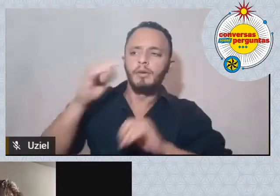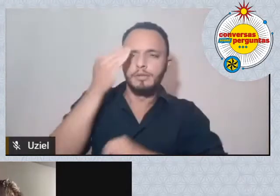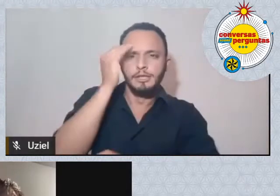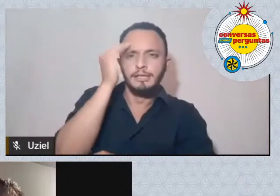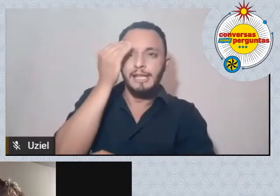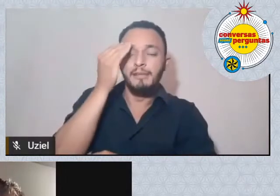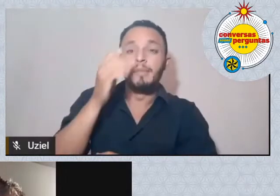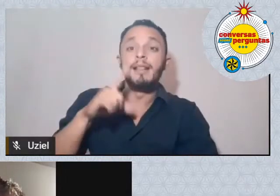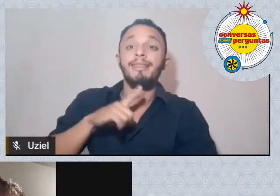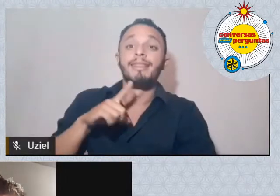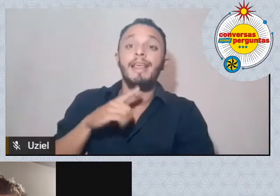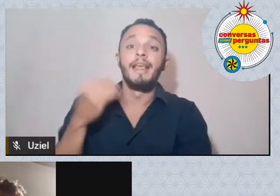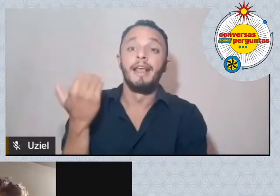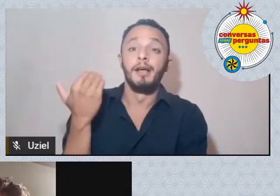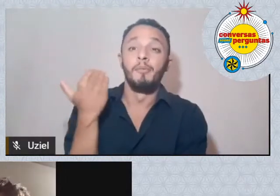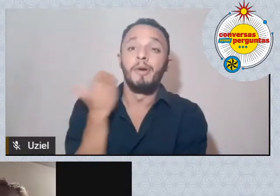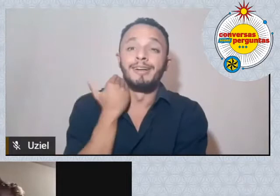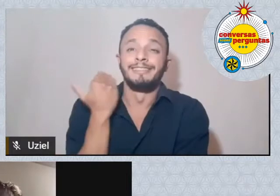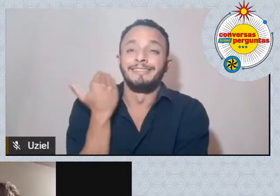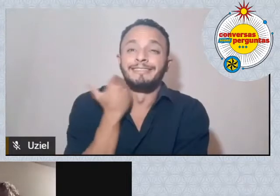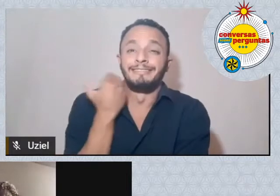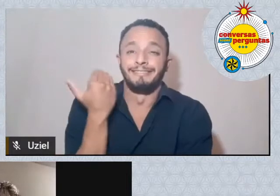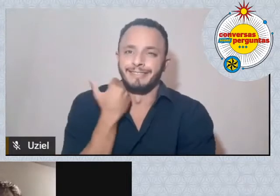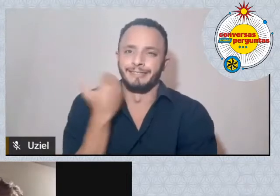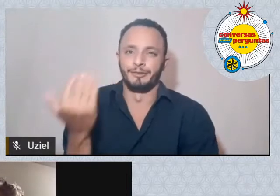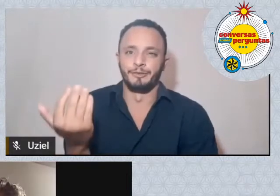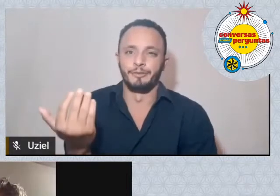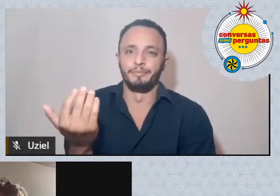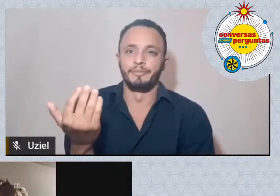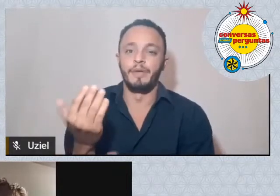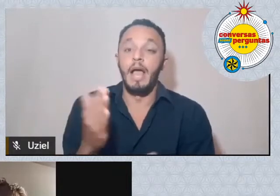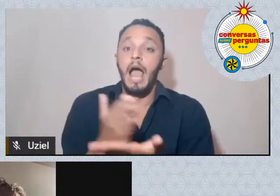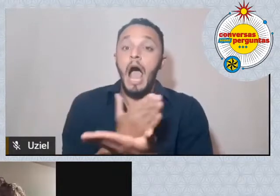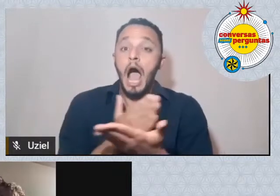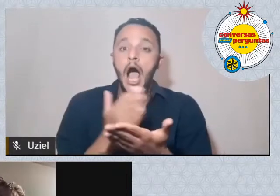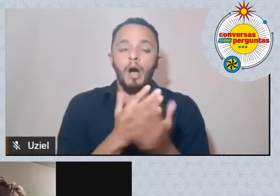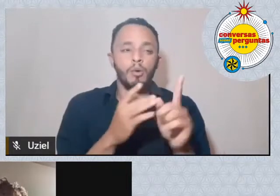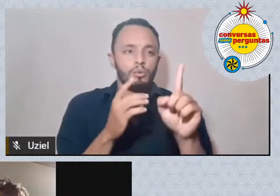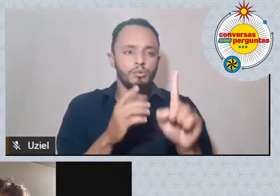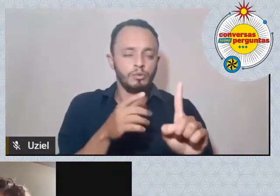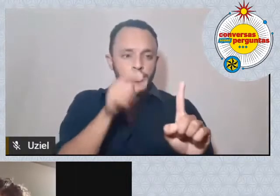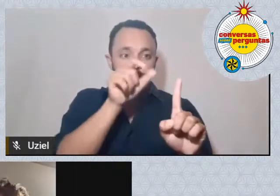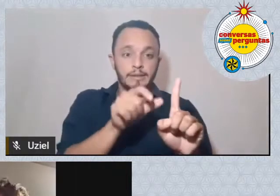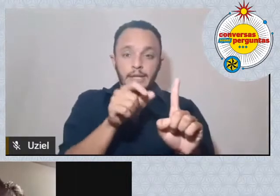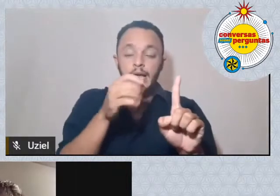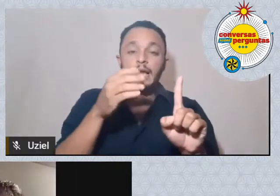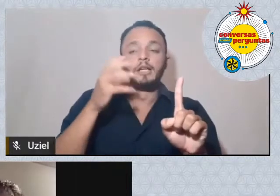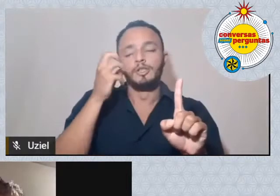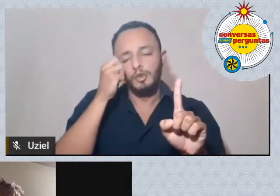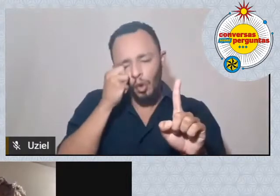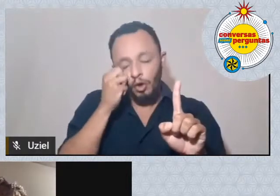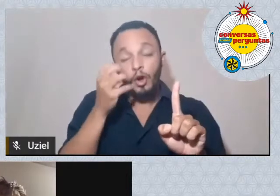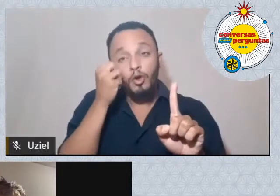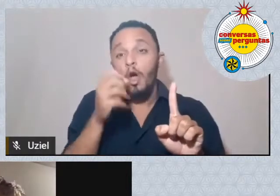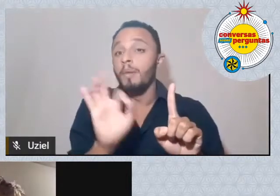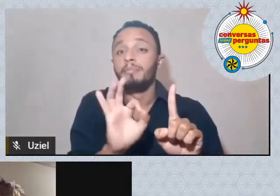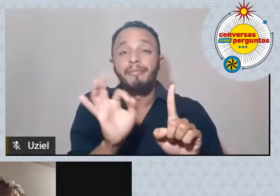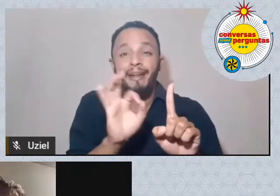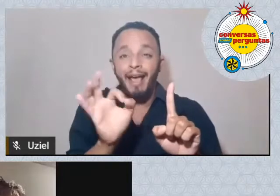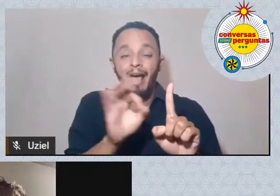exaustão de telas. Né? Pessoas com transtornos de atenção, transtornos de sono, transtornos de